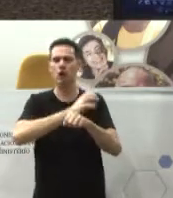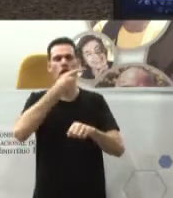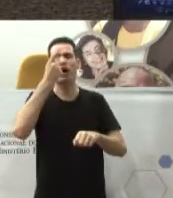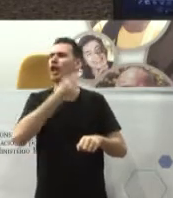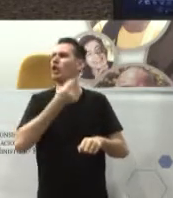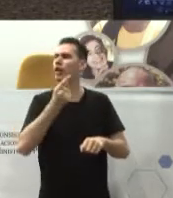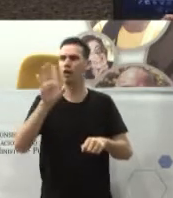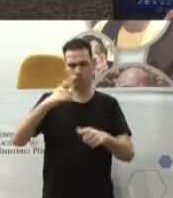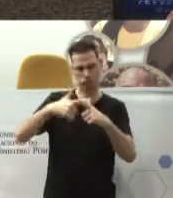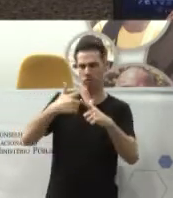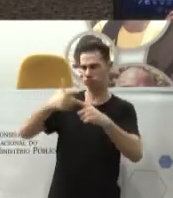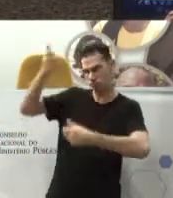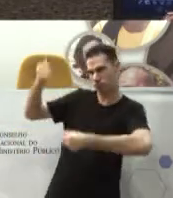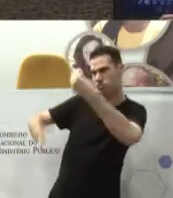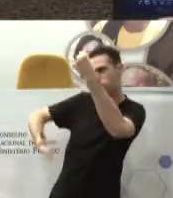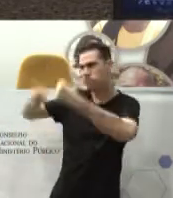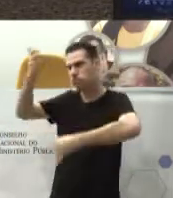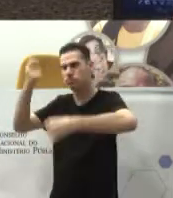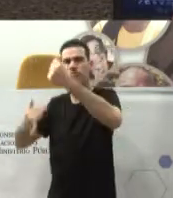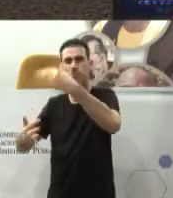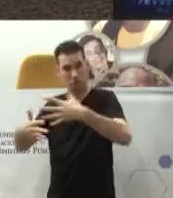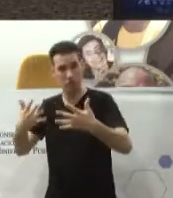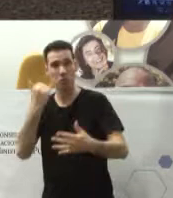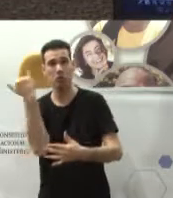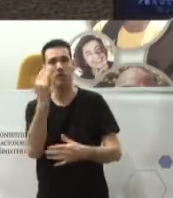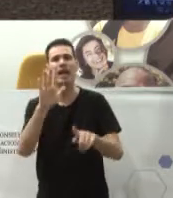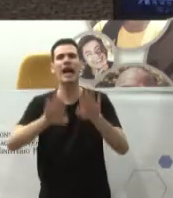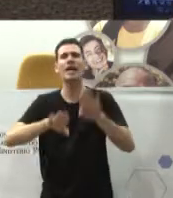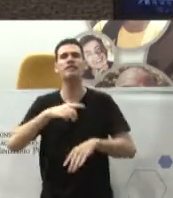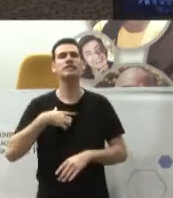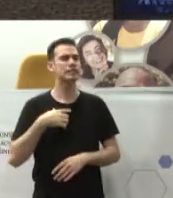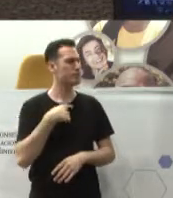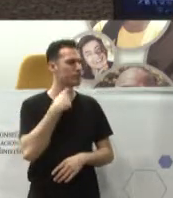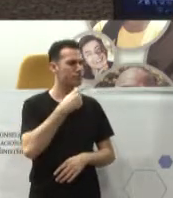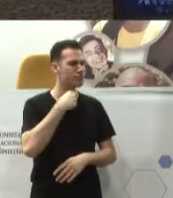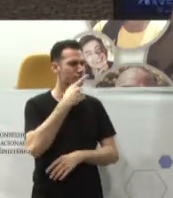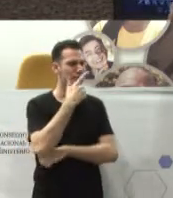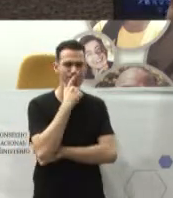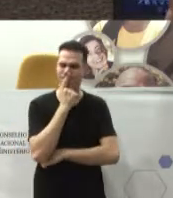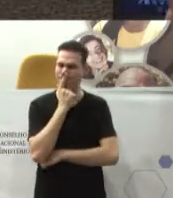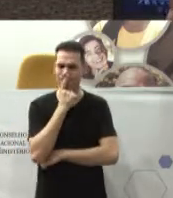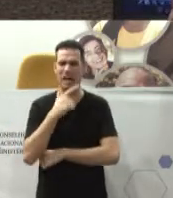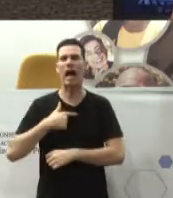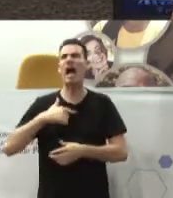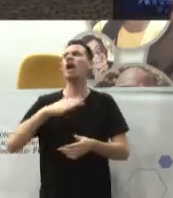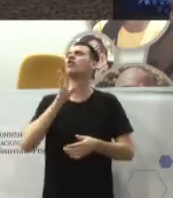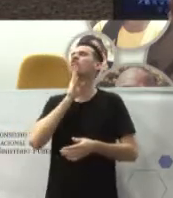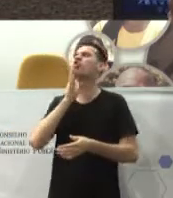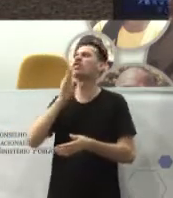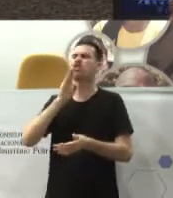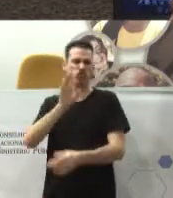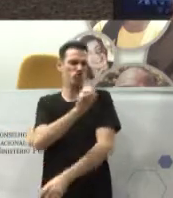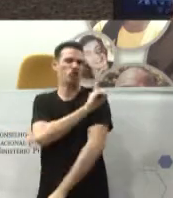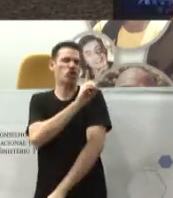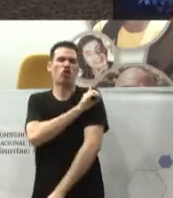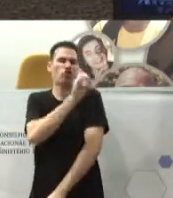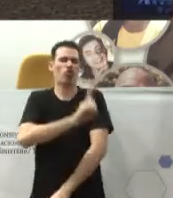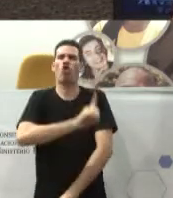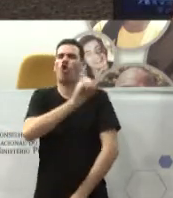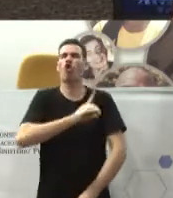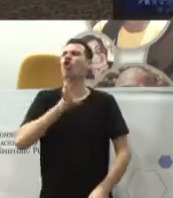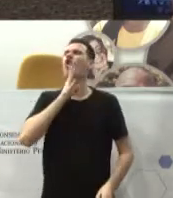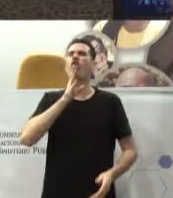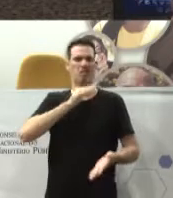nós sempre tínhamos o seguinte: eu tenho uma dúvida, eu conheço o secretário, eu conheço o diretor, eu conheço da